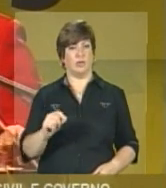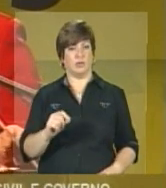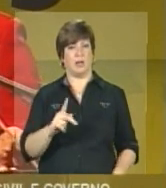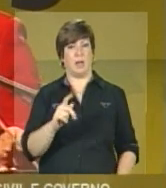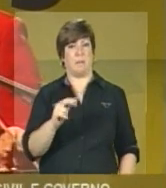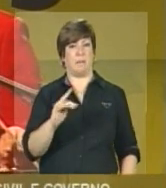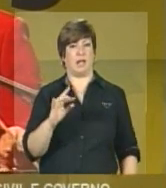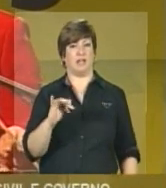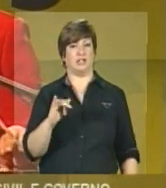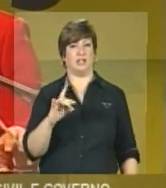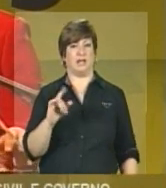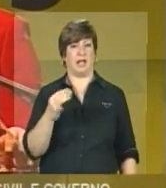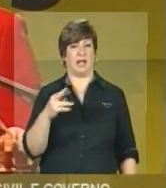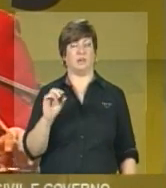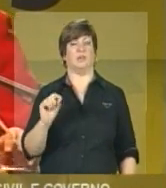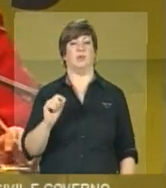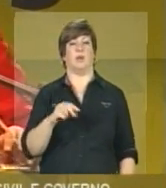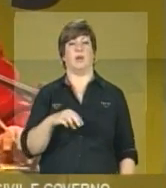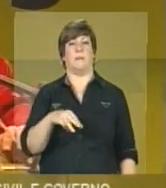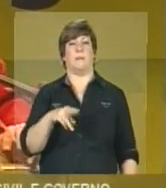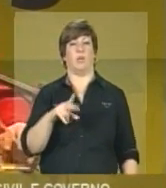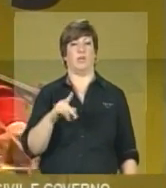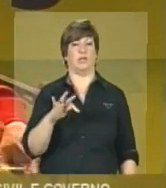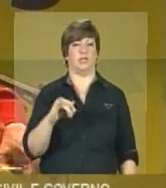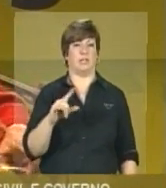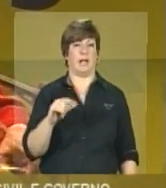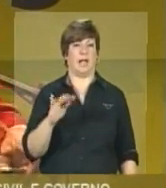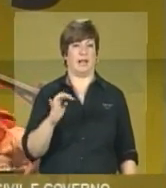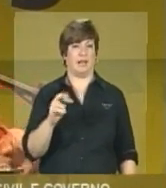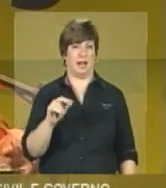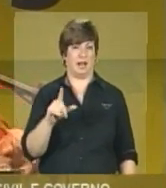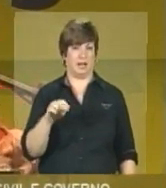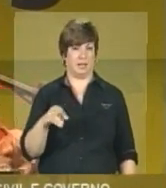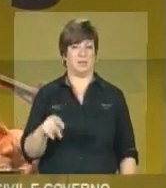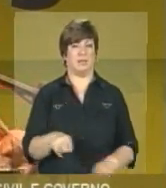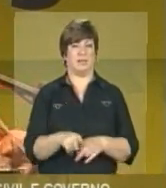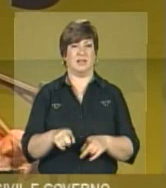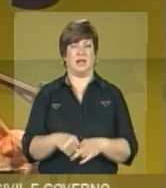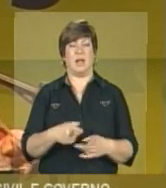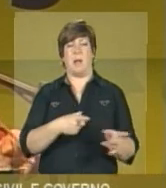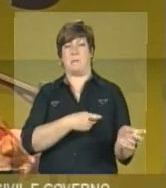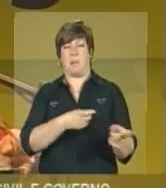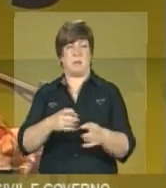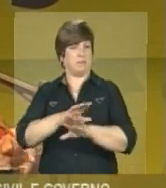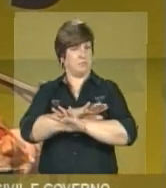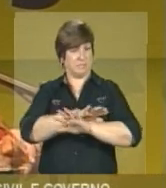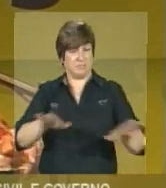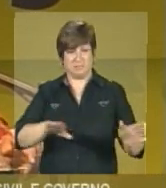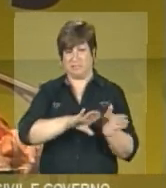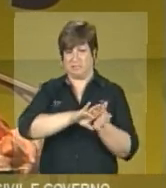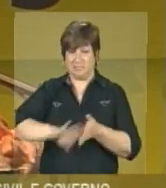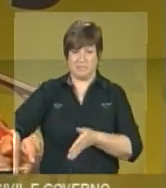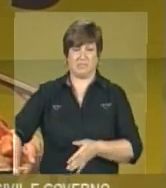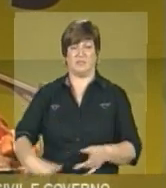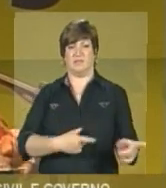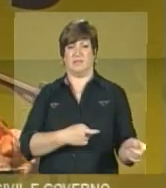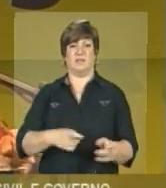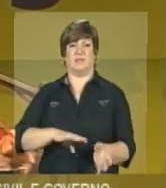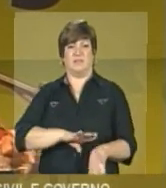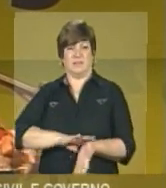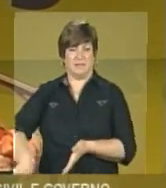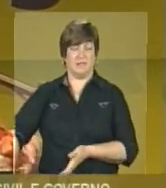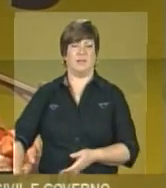do multilateralismo, do desarmamento e das soluções negociadas para todas